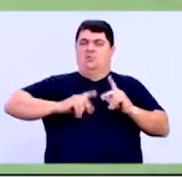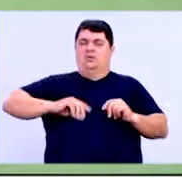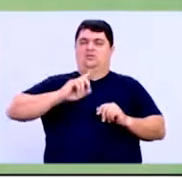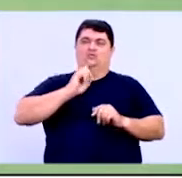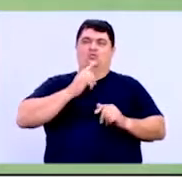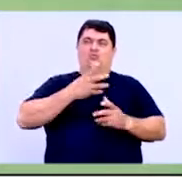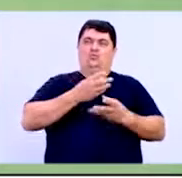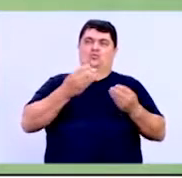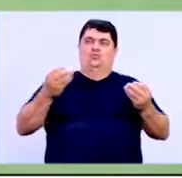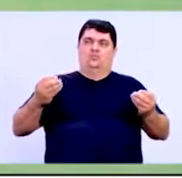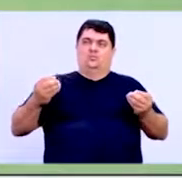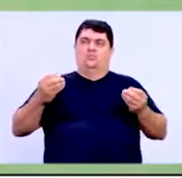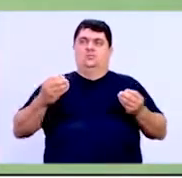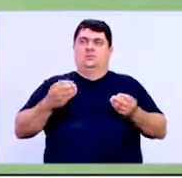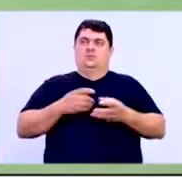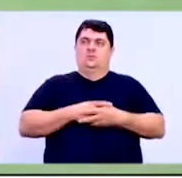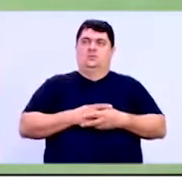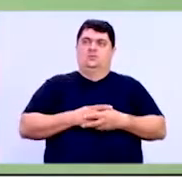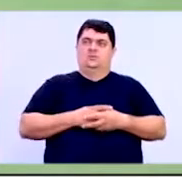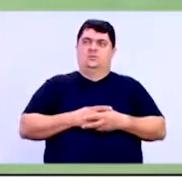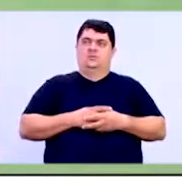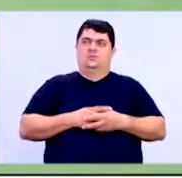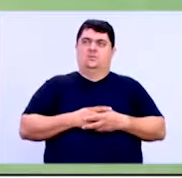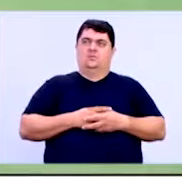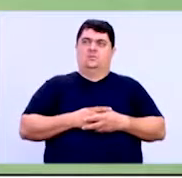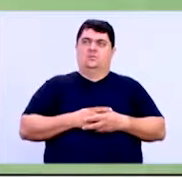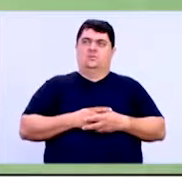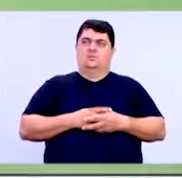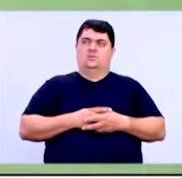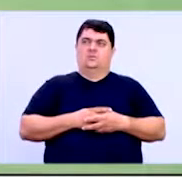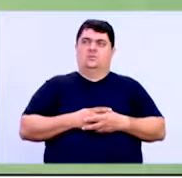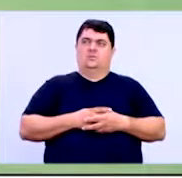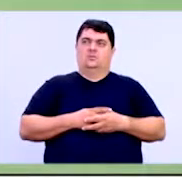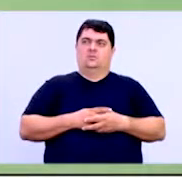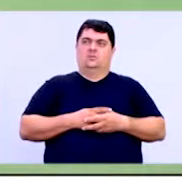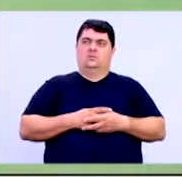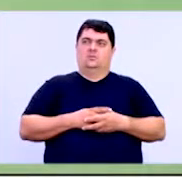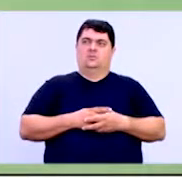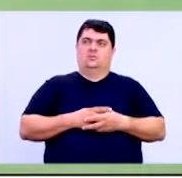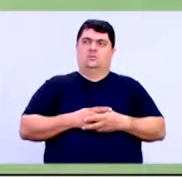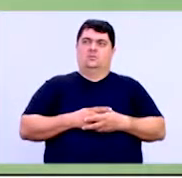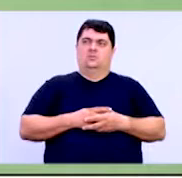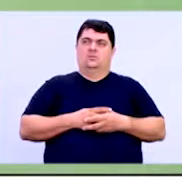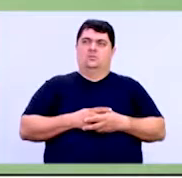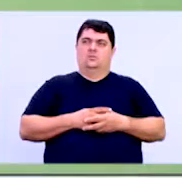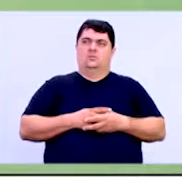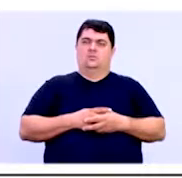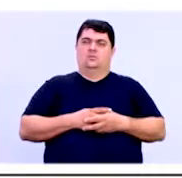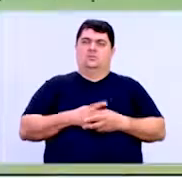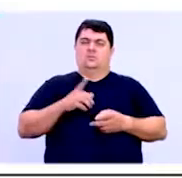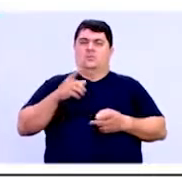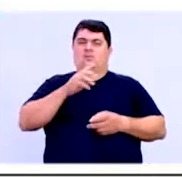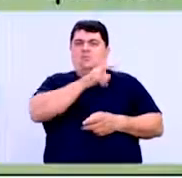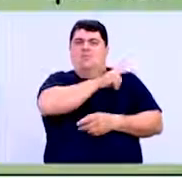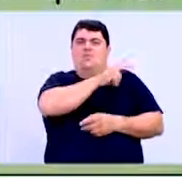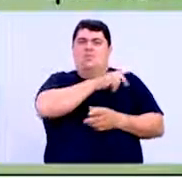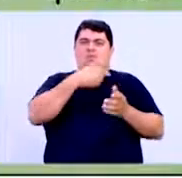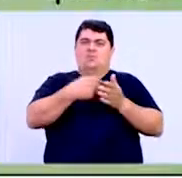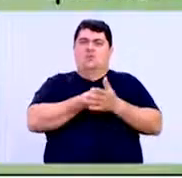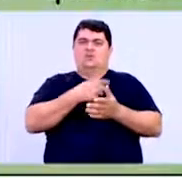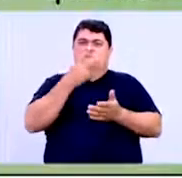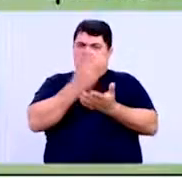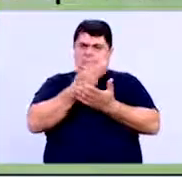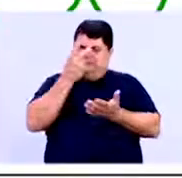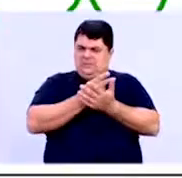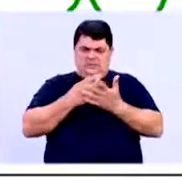Ó, só um minuto. Naquela tabela ainda, professor, o pessoal de Vilhena está perguntando, a dúvida é, toda vez será